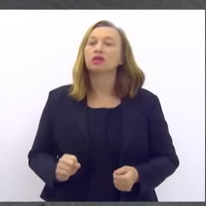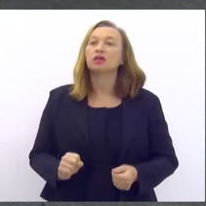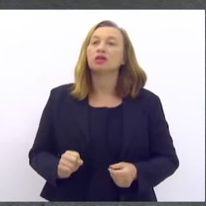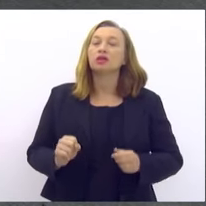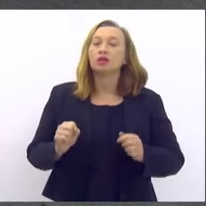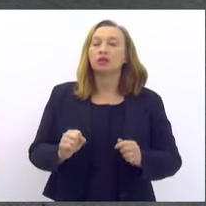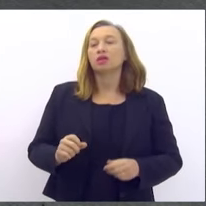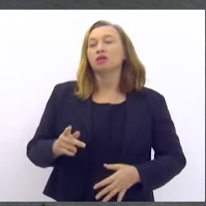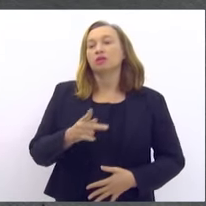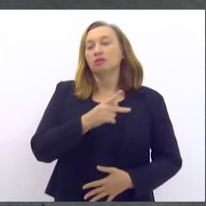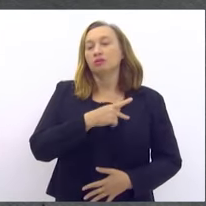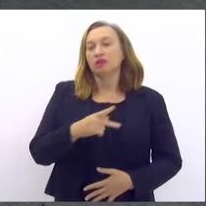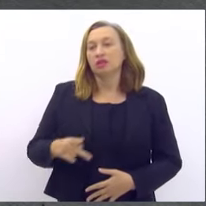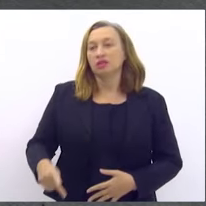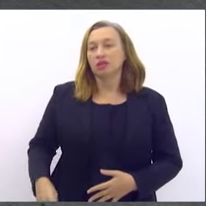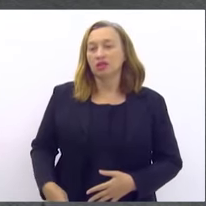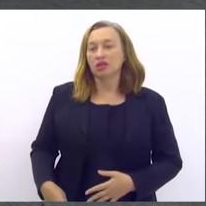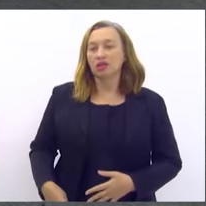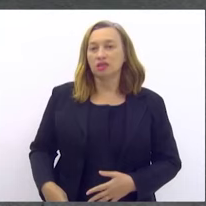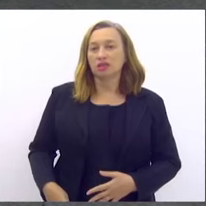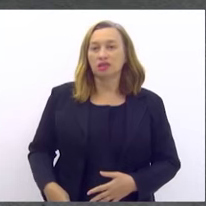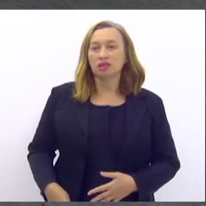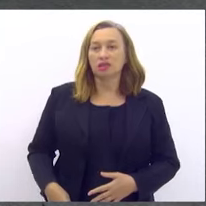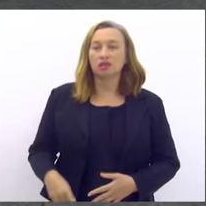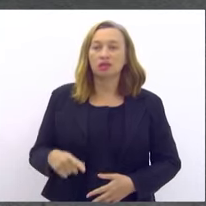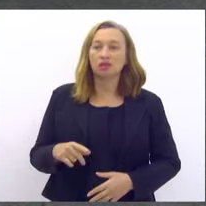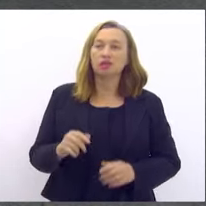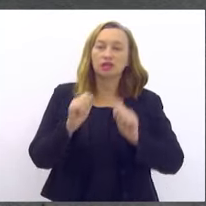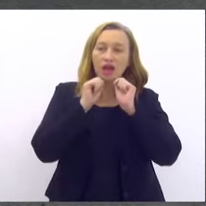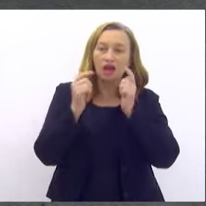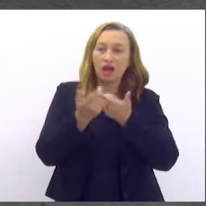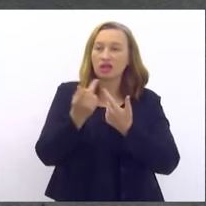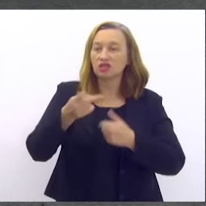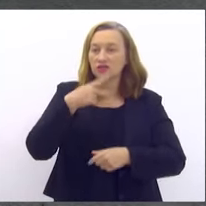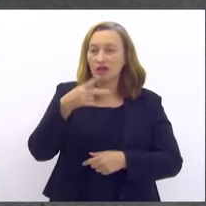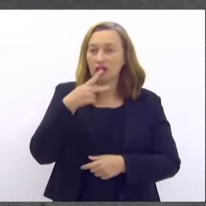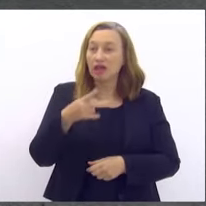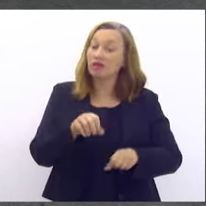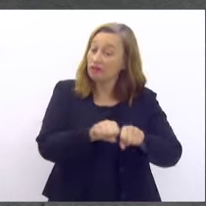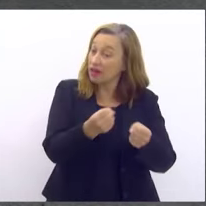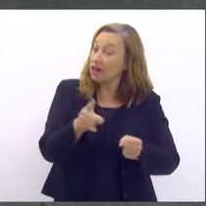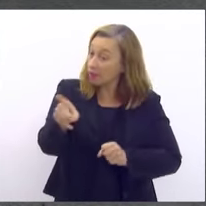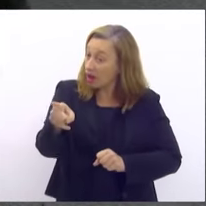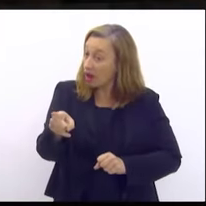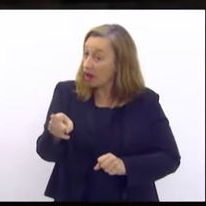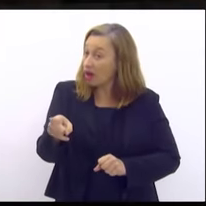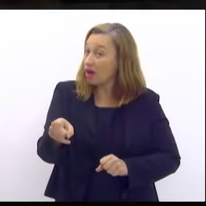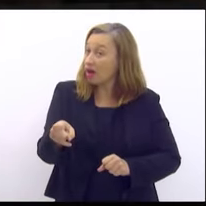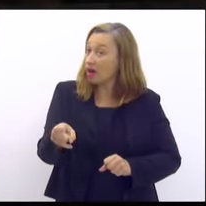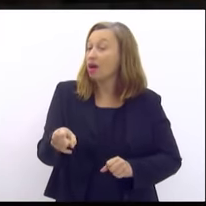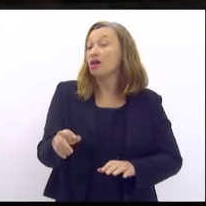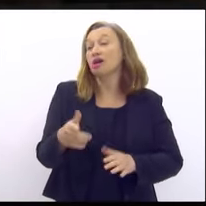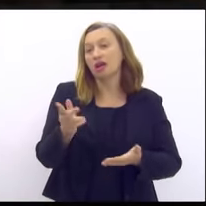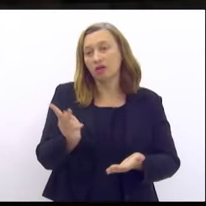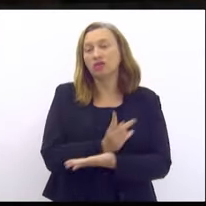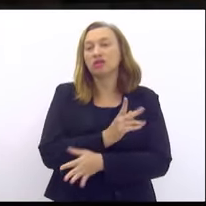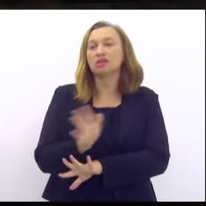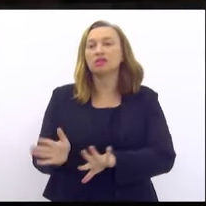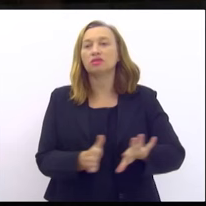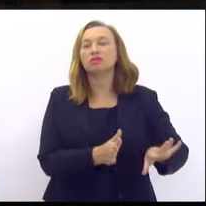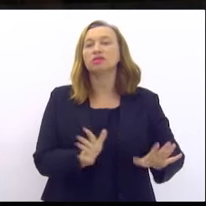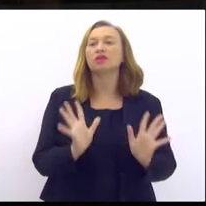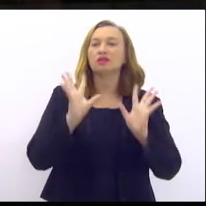reuniões de liderança vai quebrar vai quebrar vai quebrar e quebrou concluindo senhora Presidente Deputado